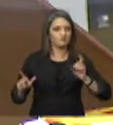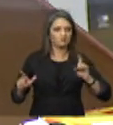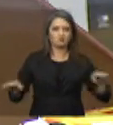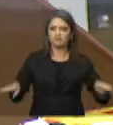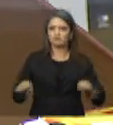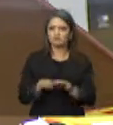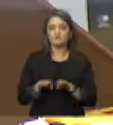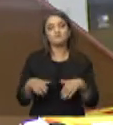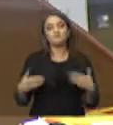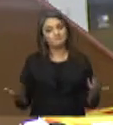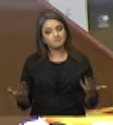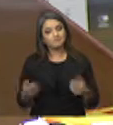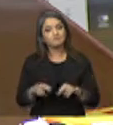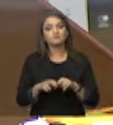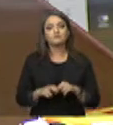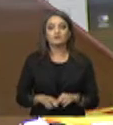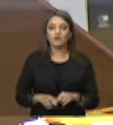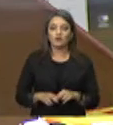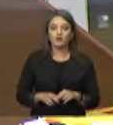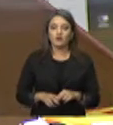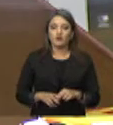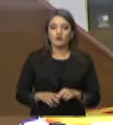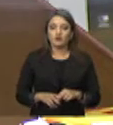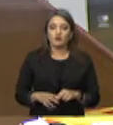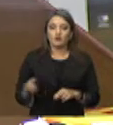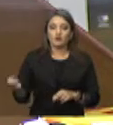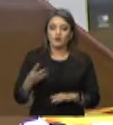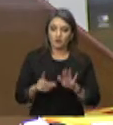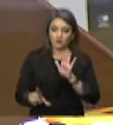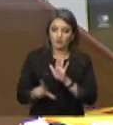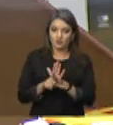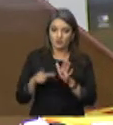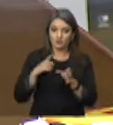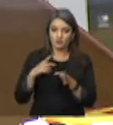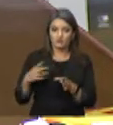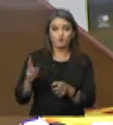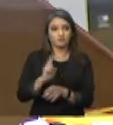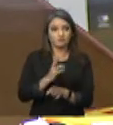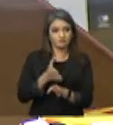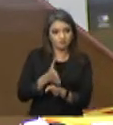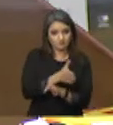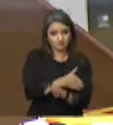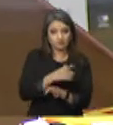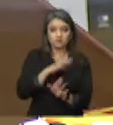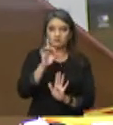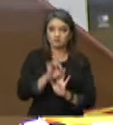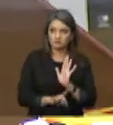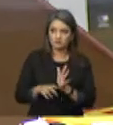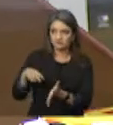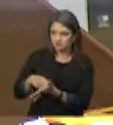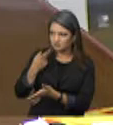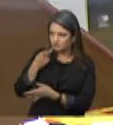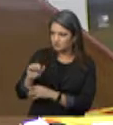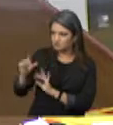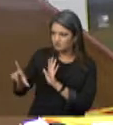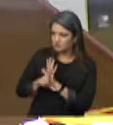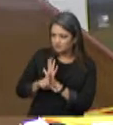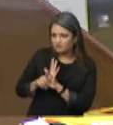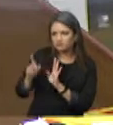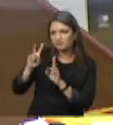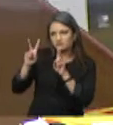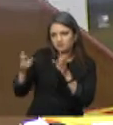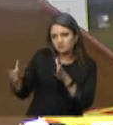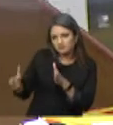ora sendo assim a retroação da nova sistemática se impõe pois no direito penal é Pacífico que normas sobre prescrição